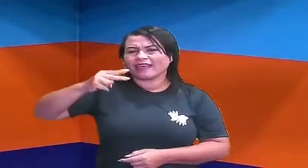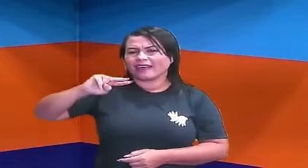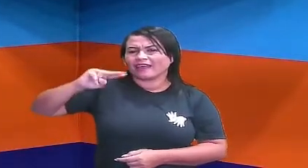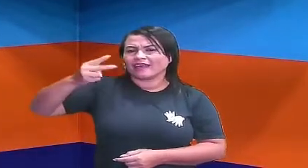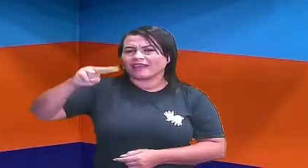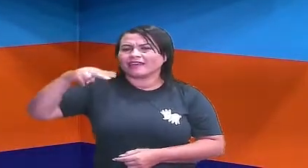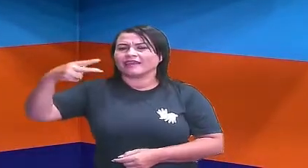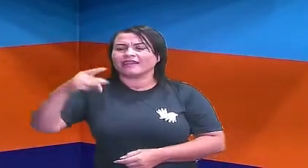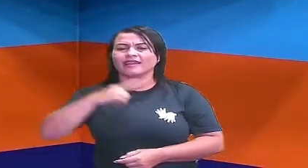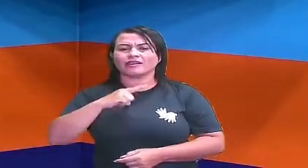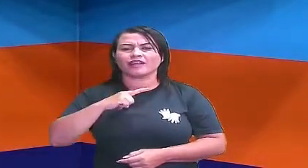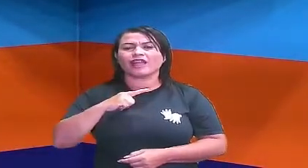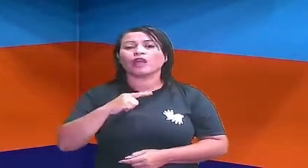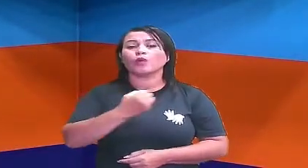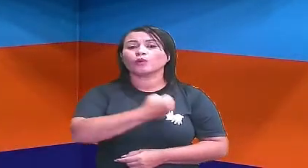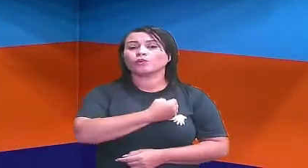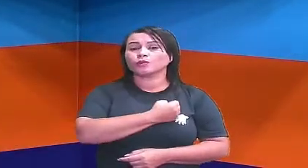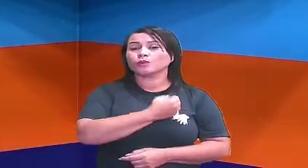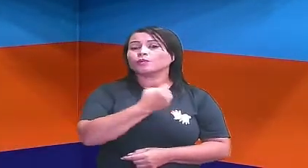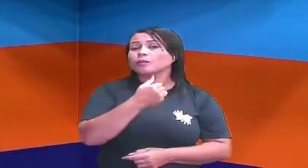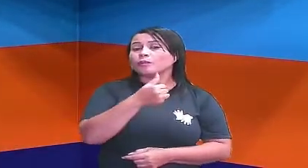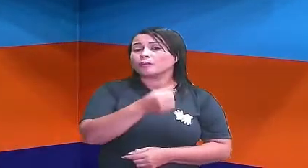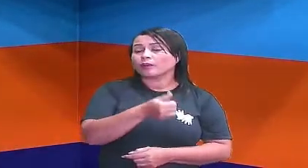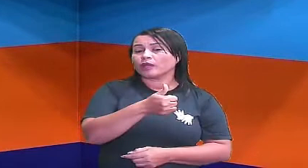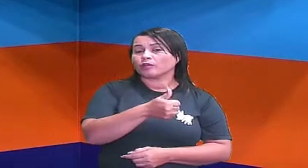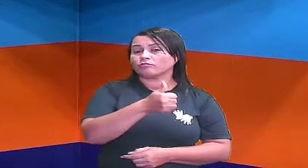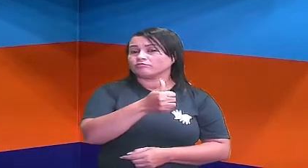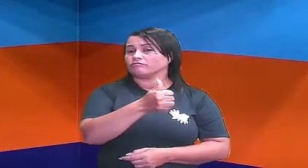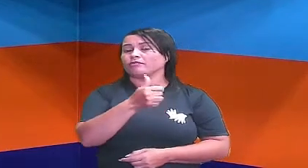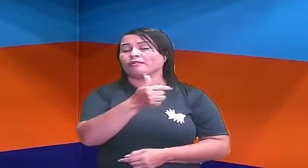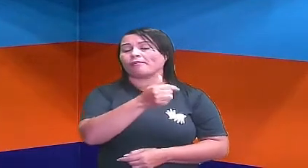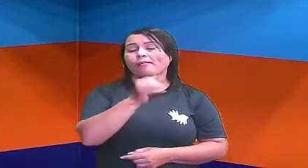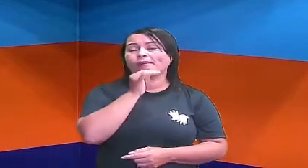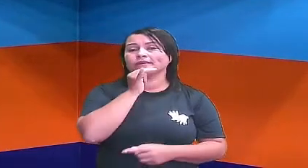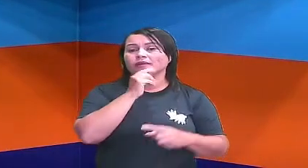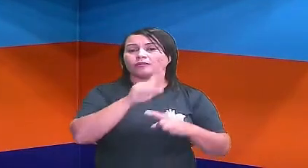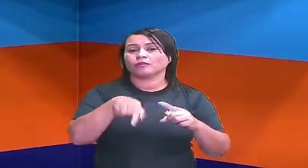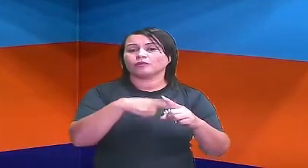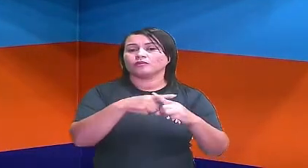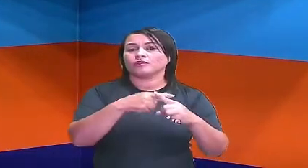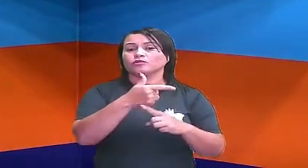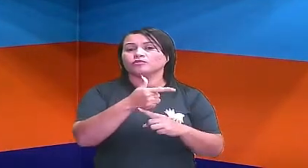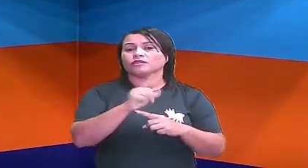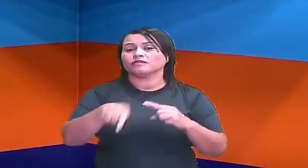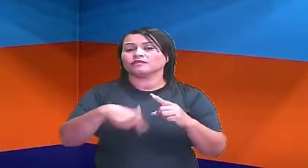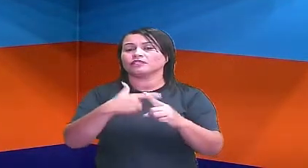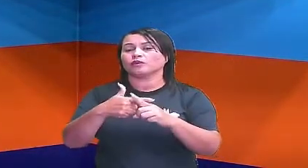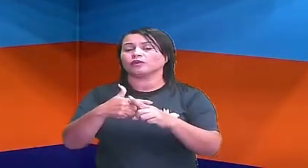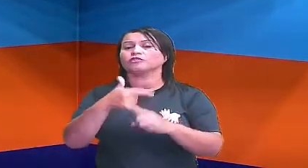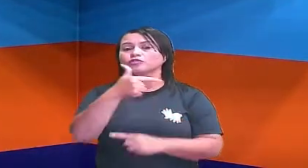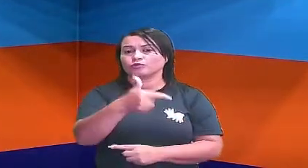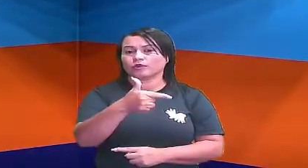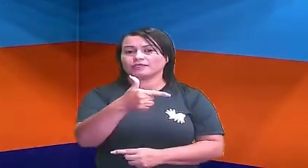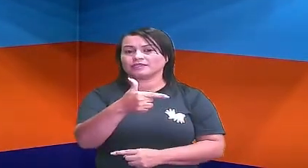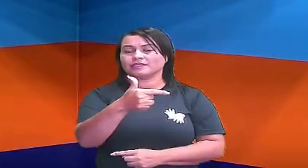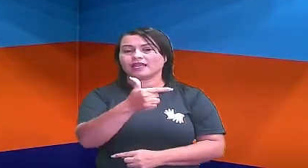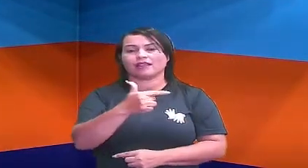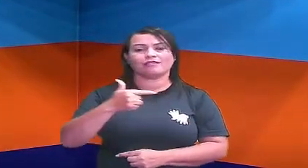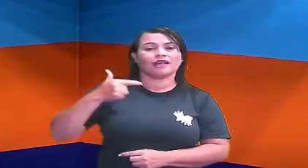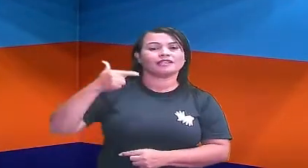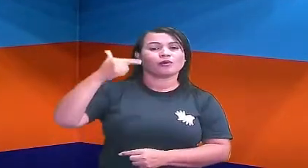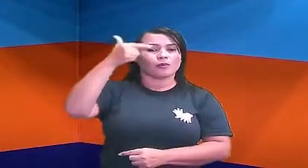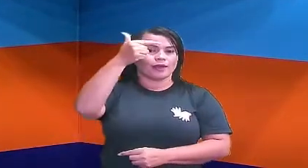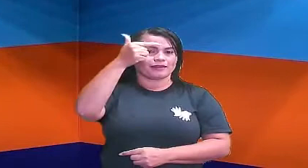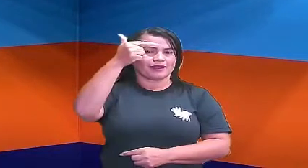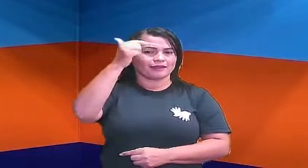um número multiplicado a ele mesmo, 2 vezes 2, que eu posso representar 2 elevado ao